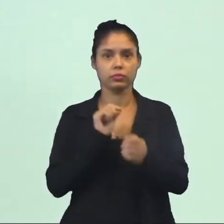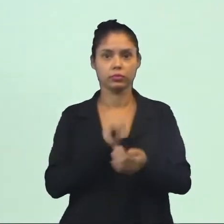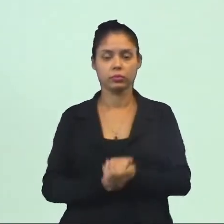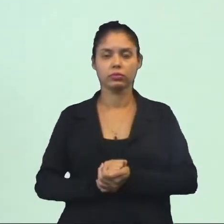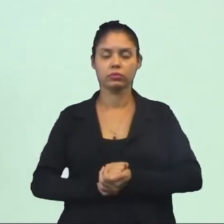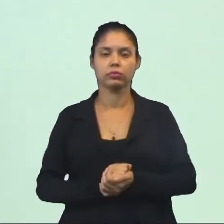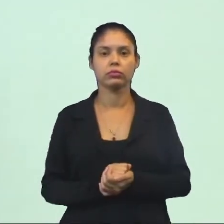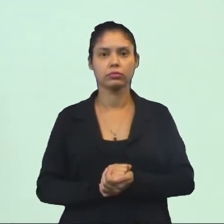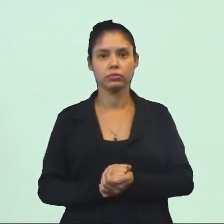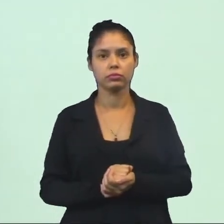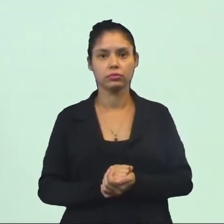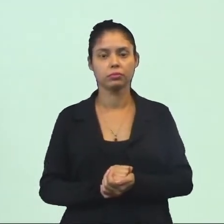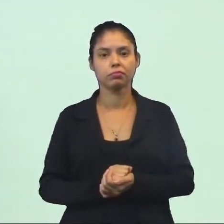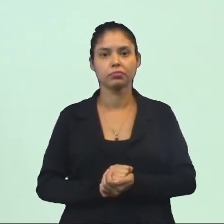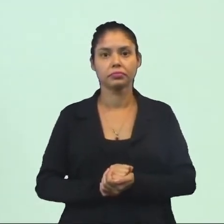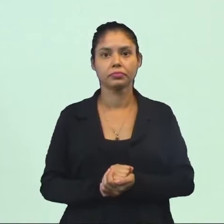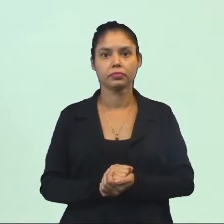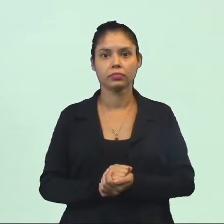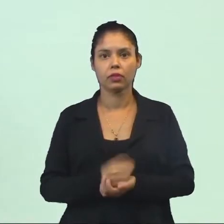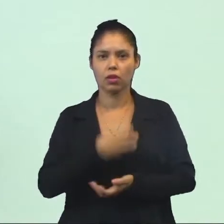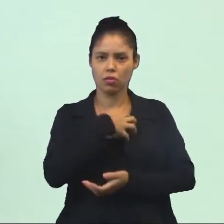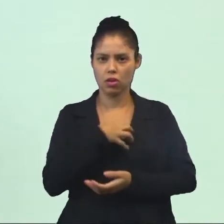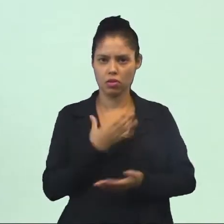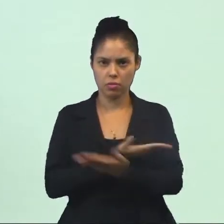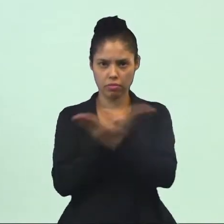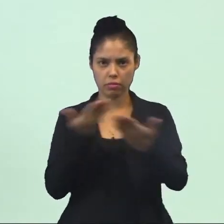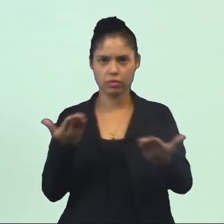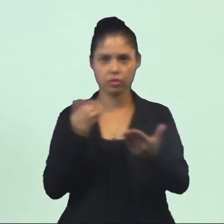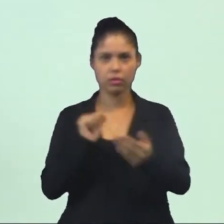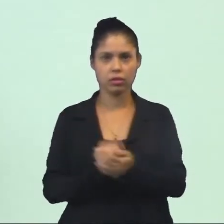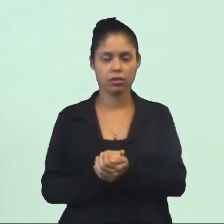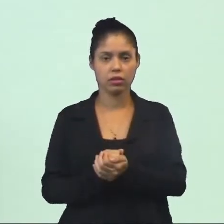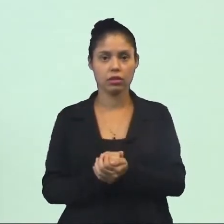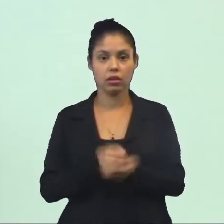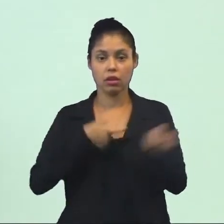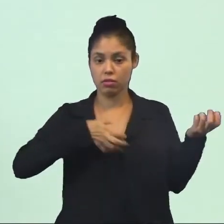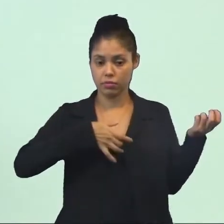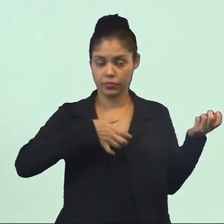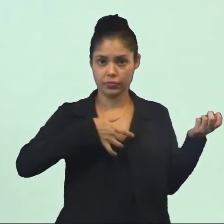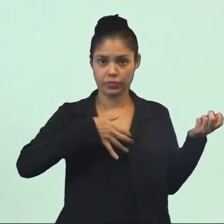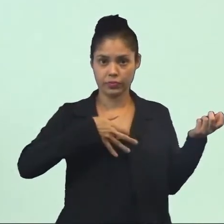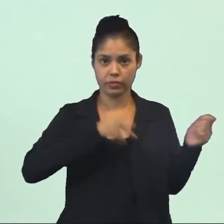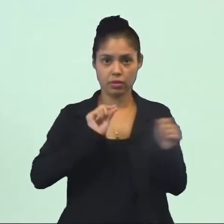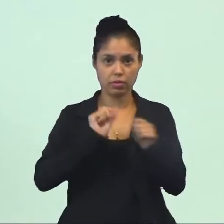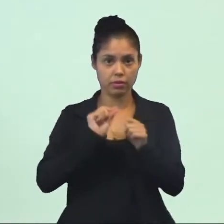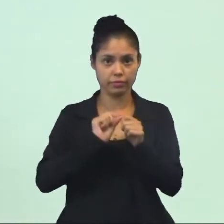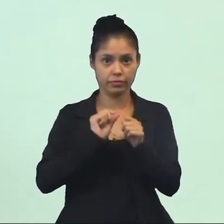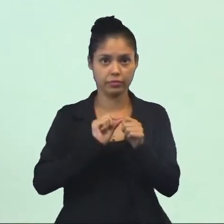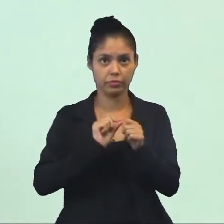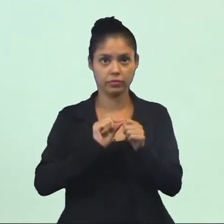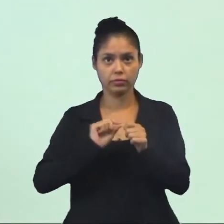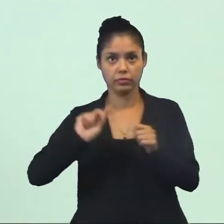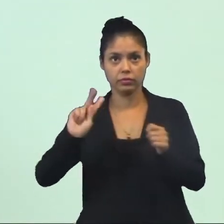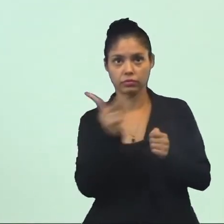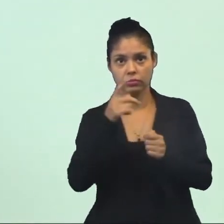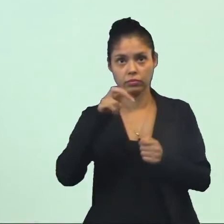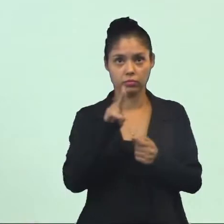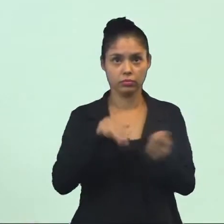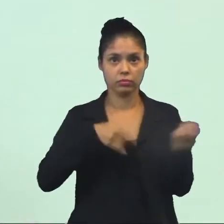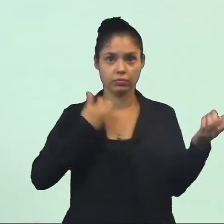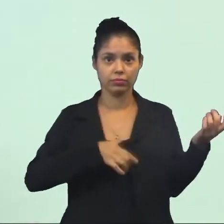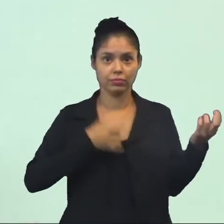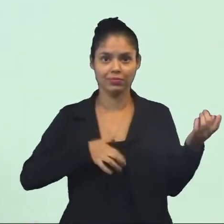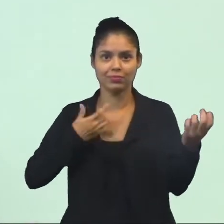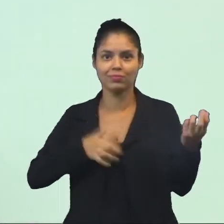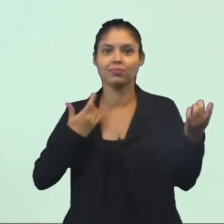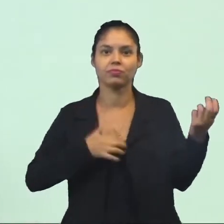fazer um um ritmo aqui para você for com cavaquinho aqui na mão vou fazer a harmonia né ó